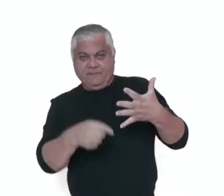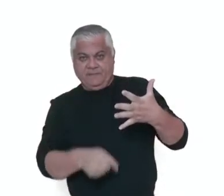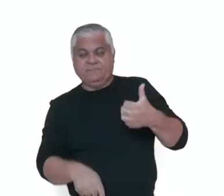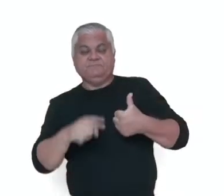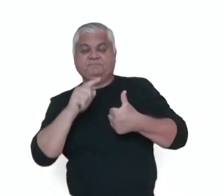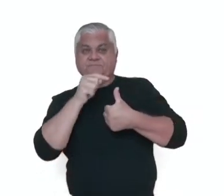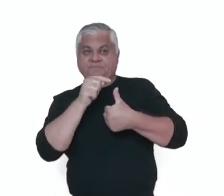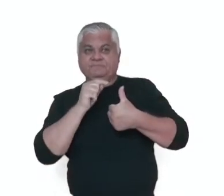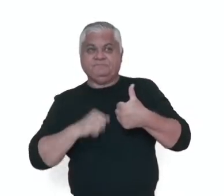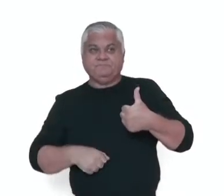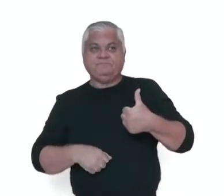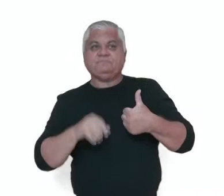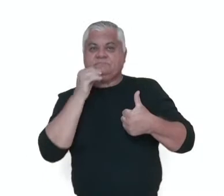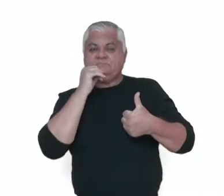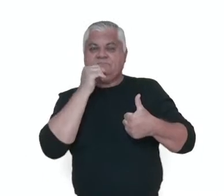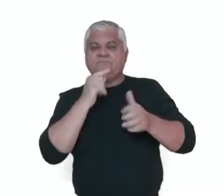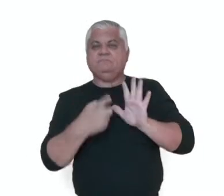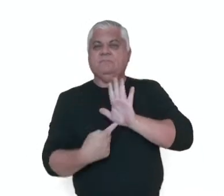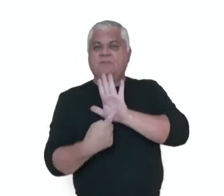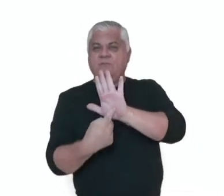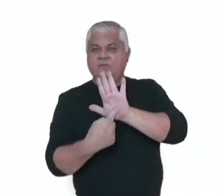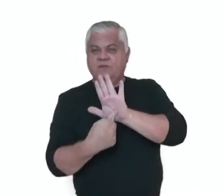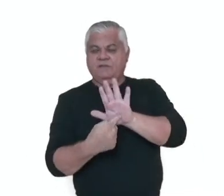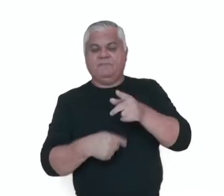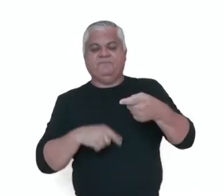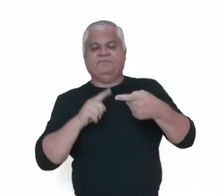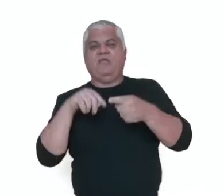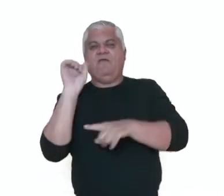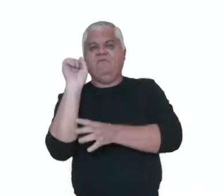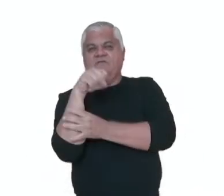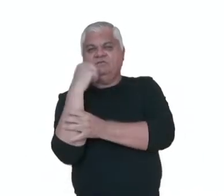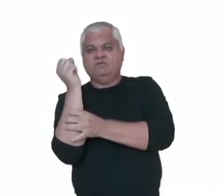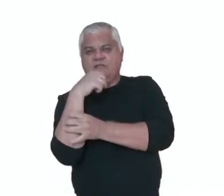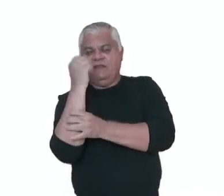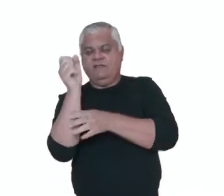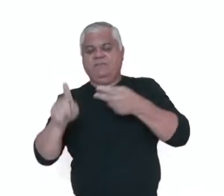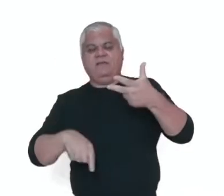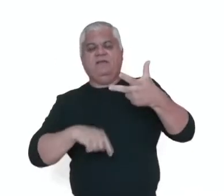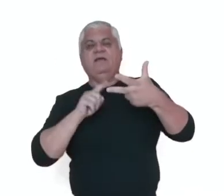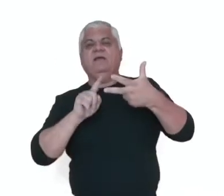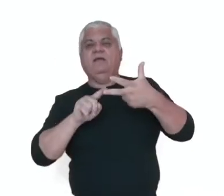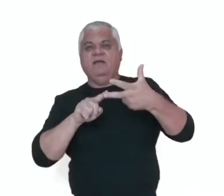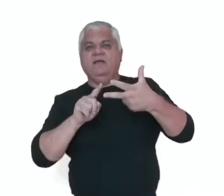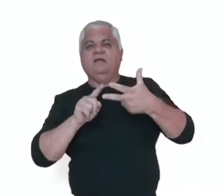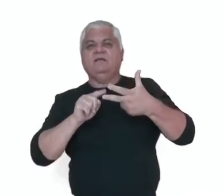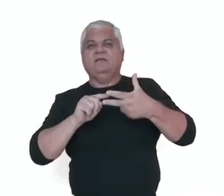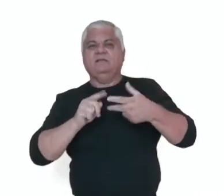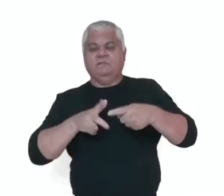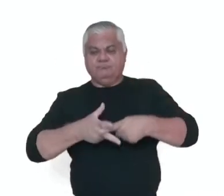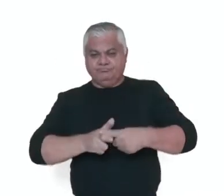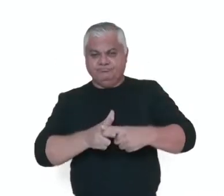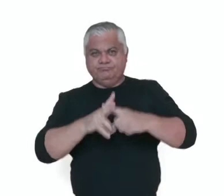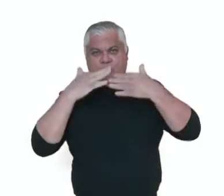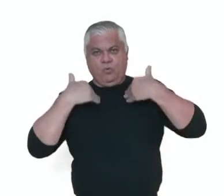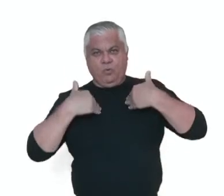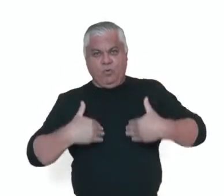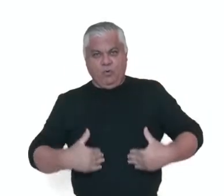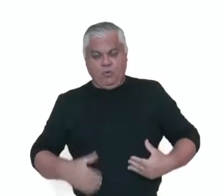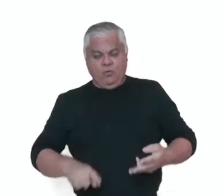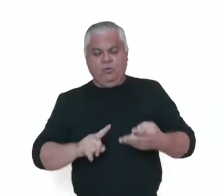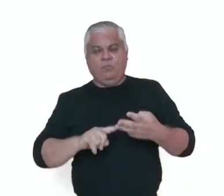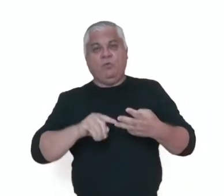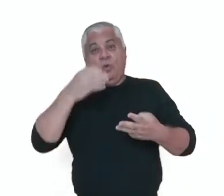a ginástica demonstrativa, fisioterápica, de condicionamento, de competição e de